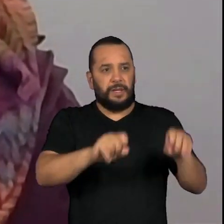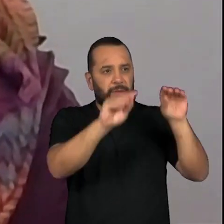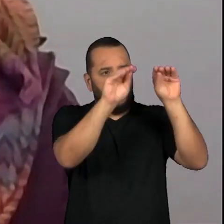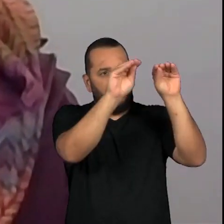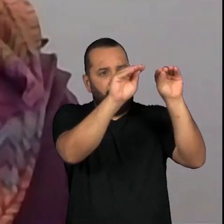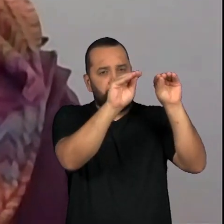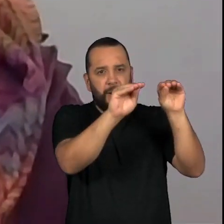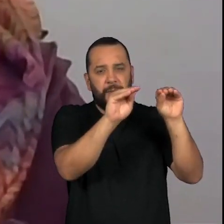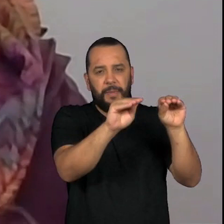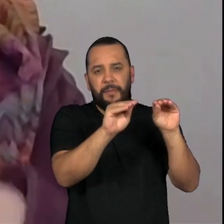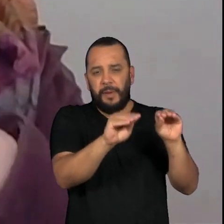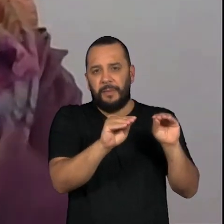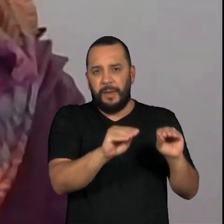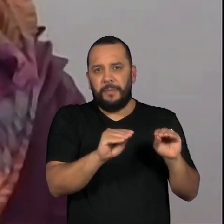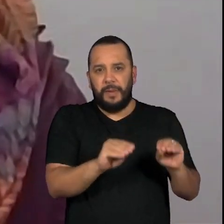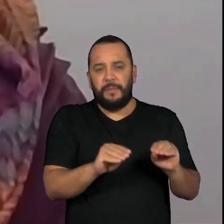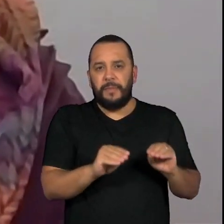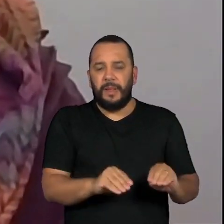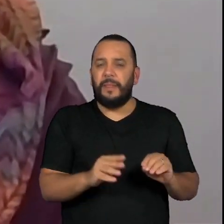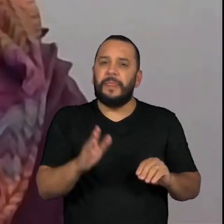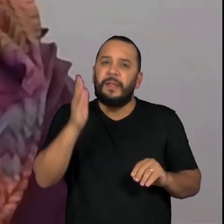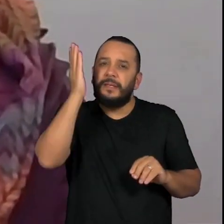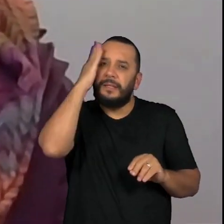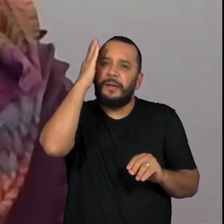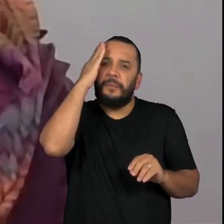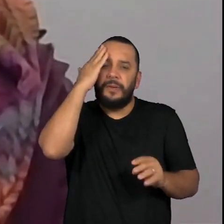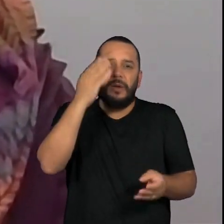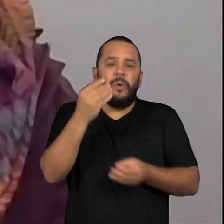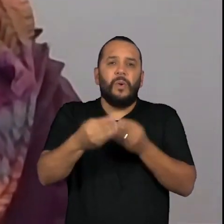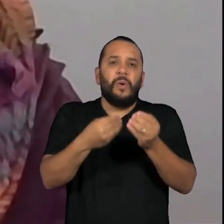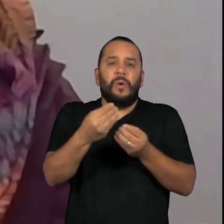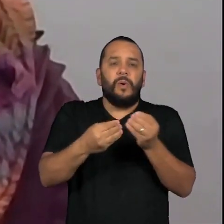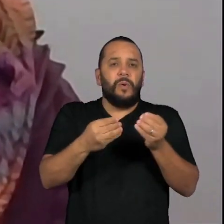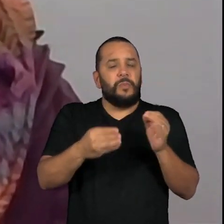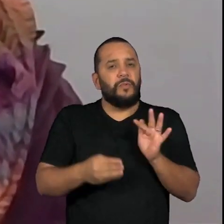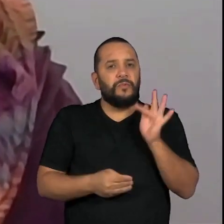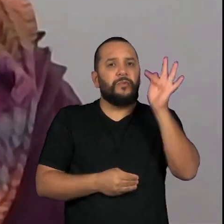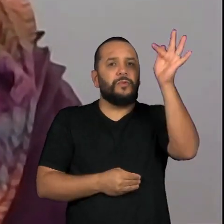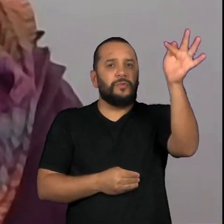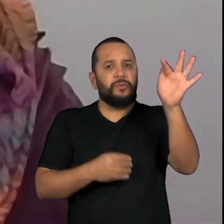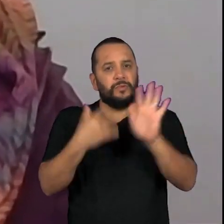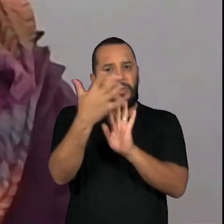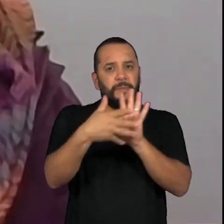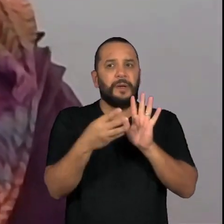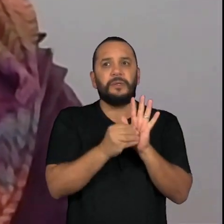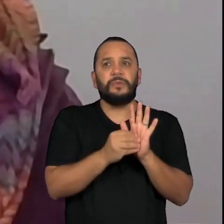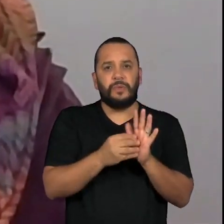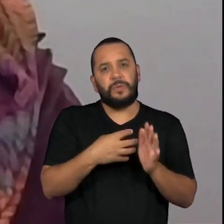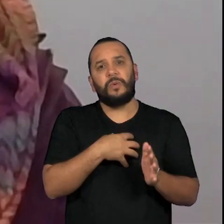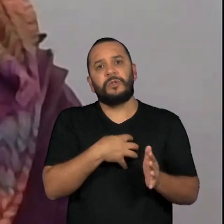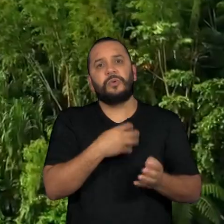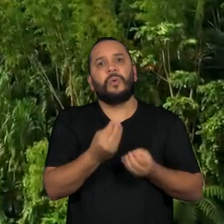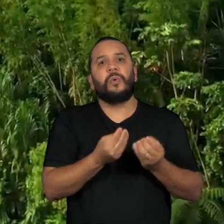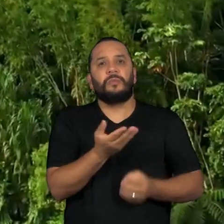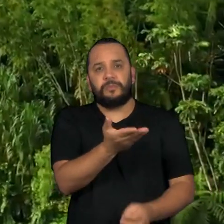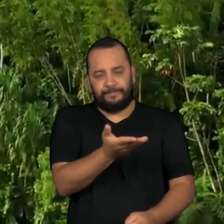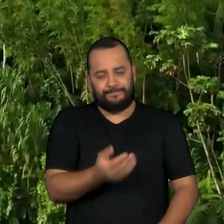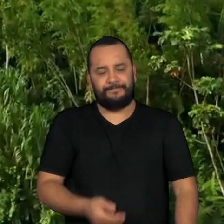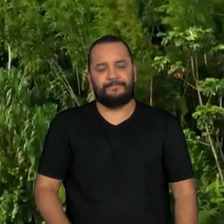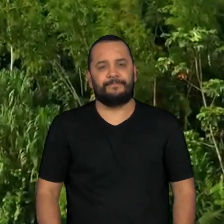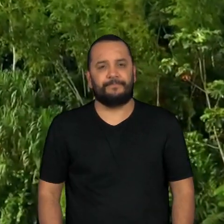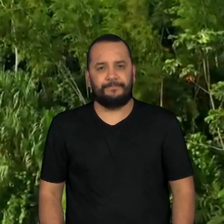de computador, projetar como que a Amazônia se comporta com essa determinada condição climática.